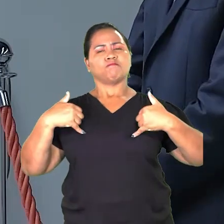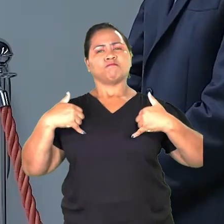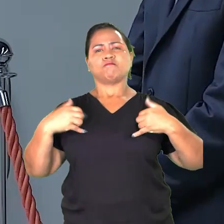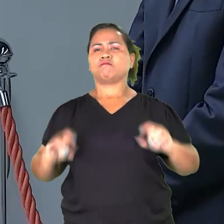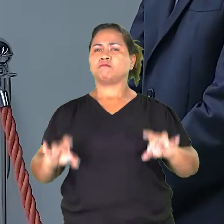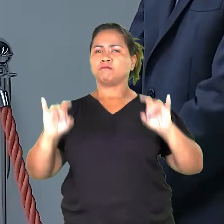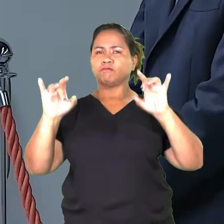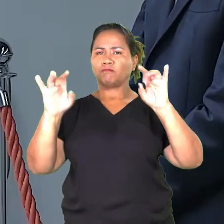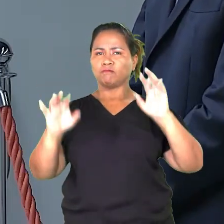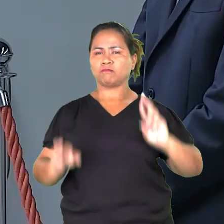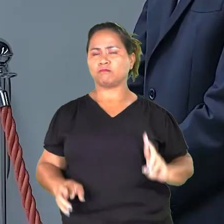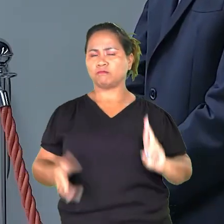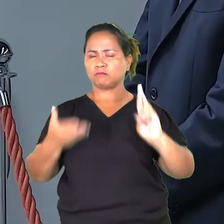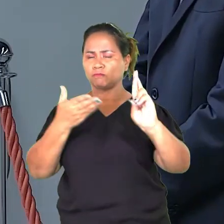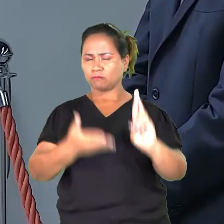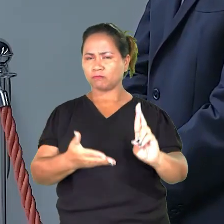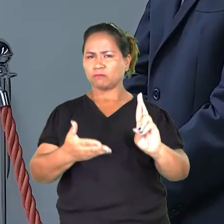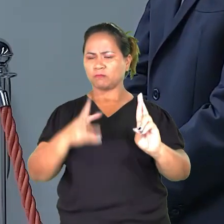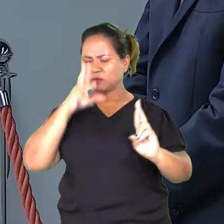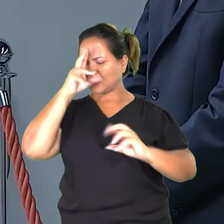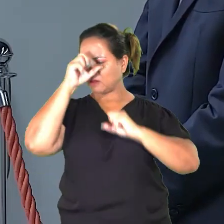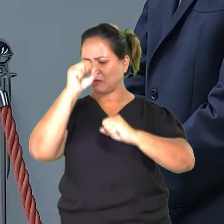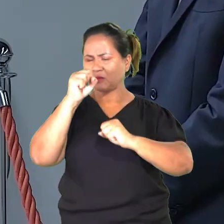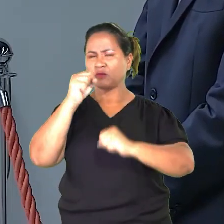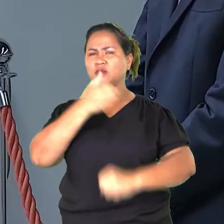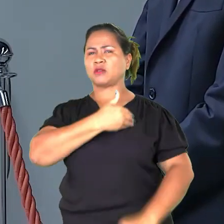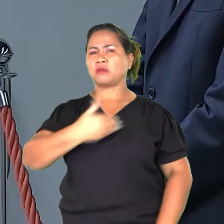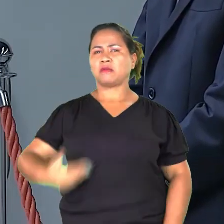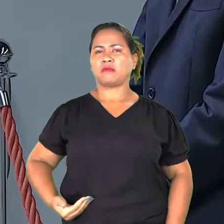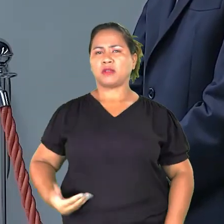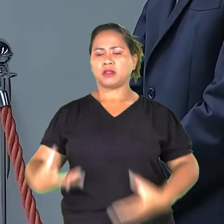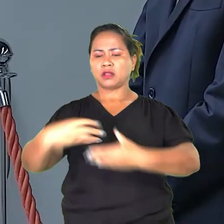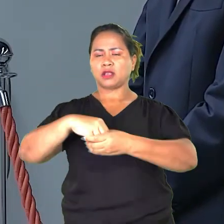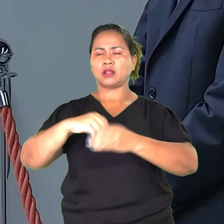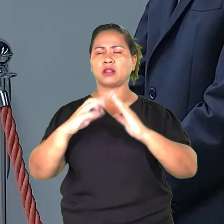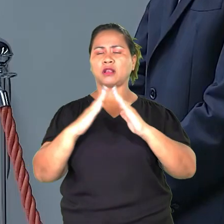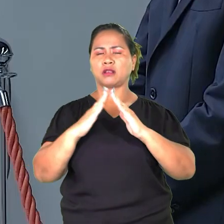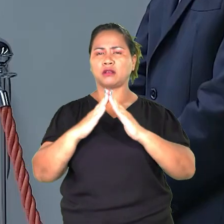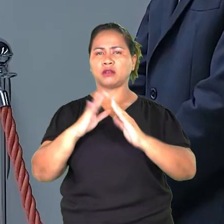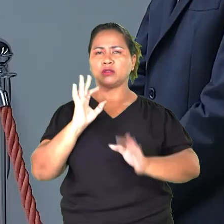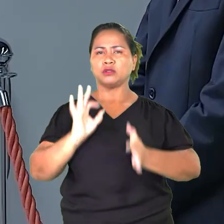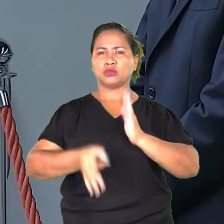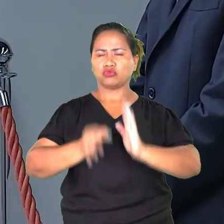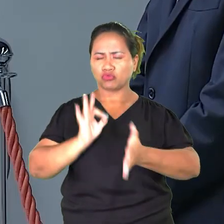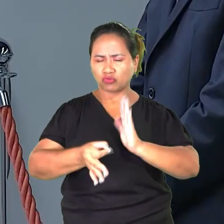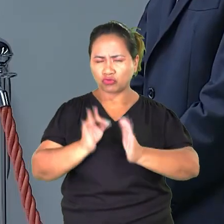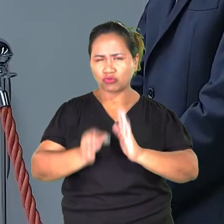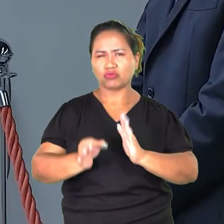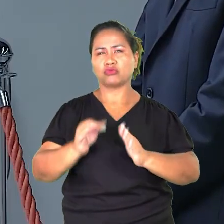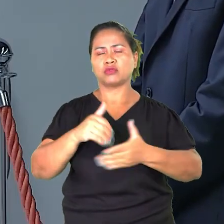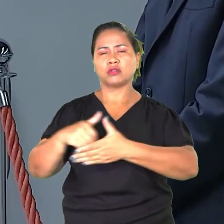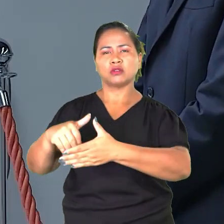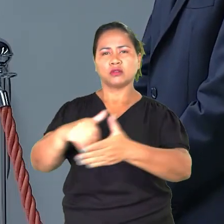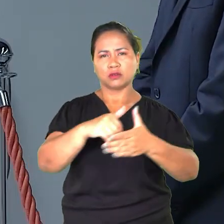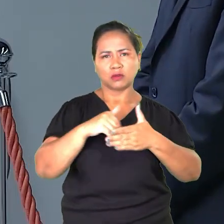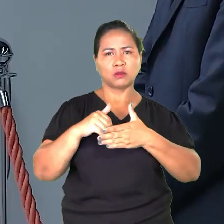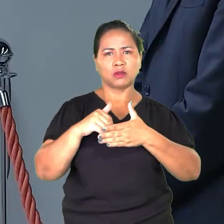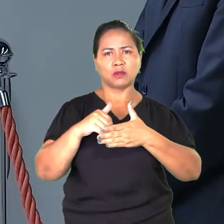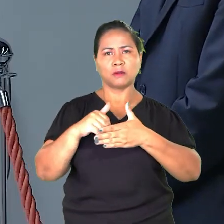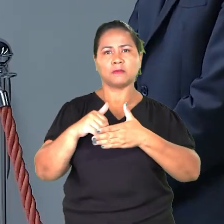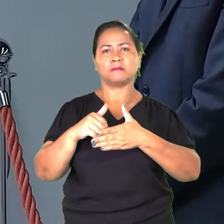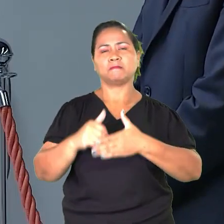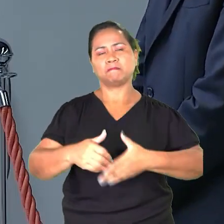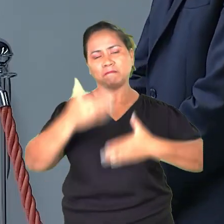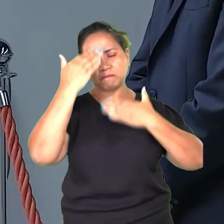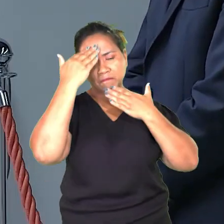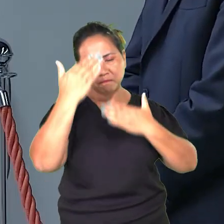neste momento, na representação da força pública na Casa da Justiça Eleitoral, que é um legado da Revolução de 32.